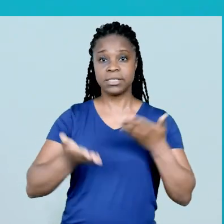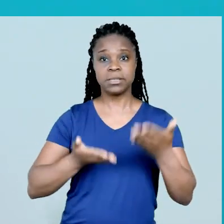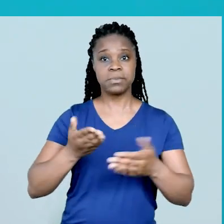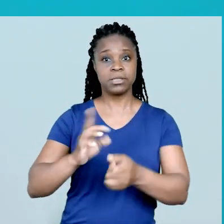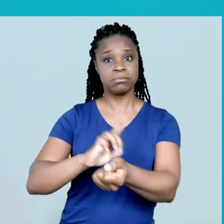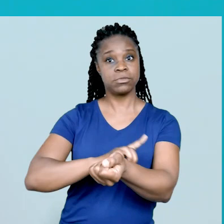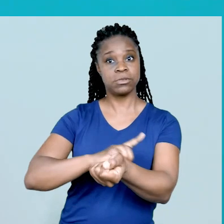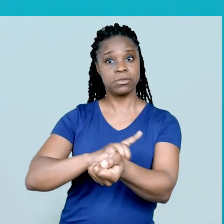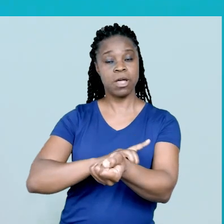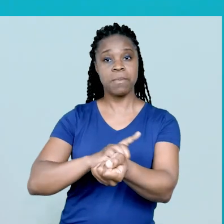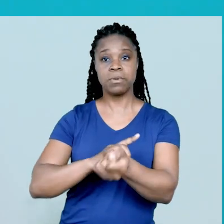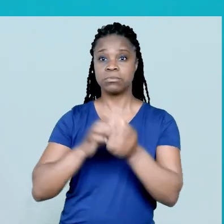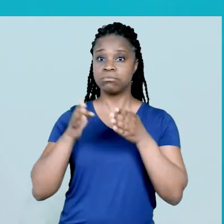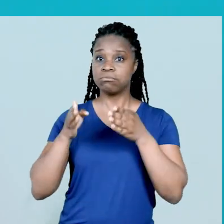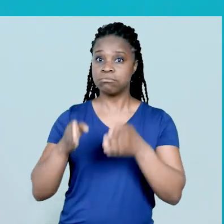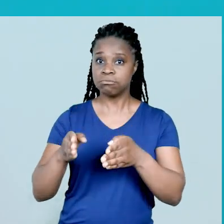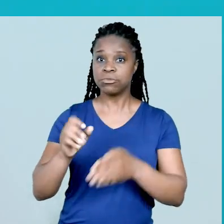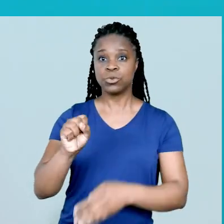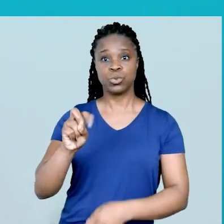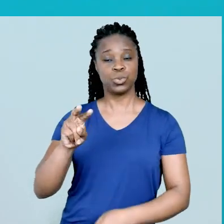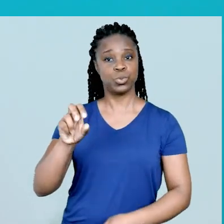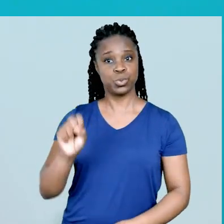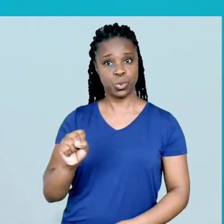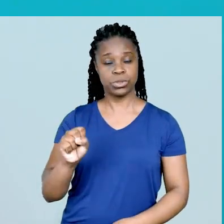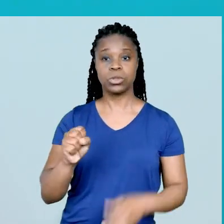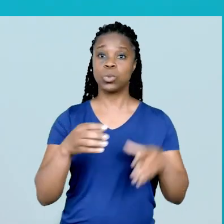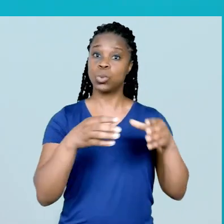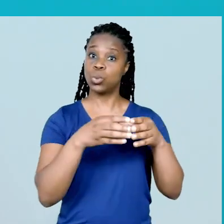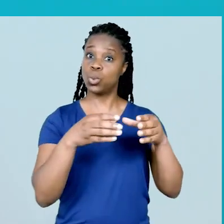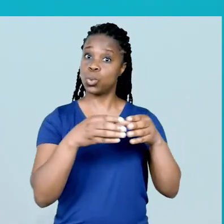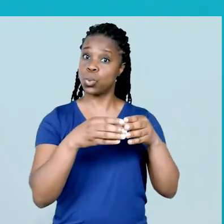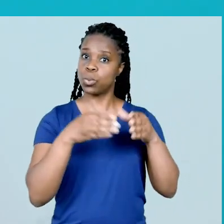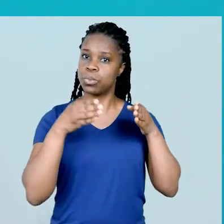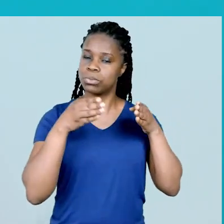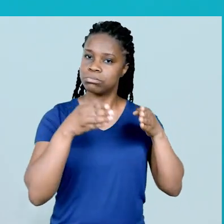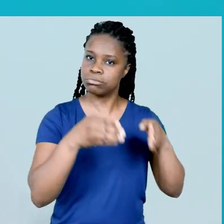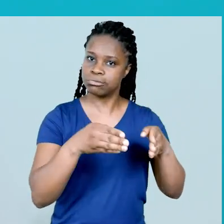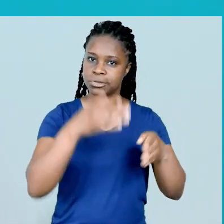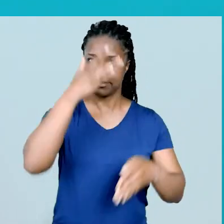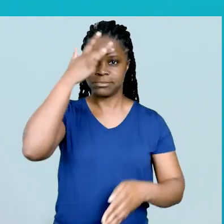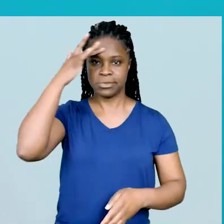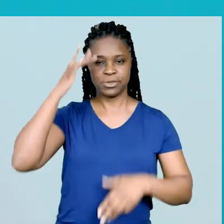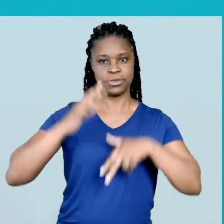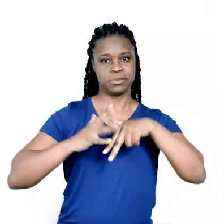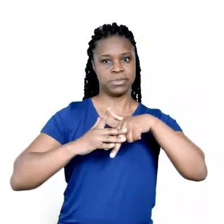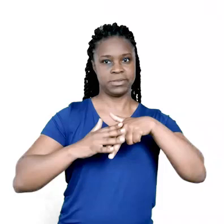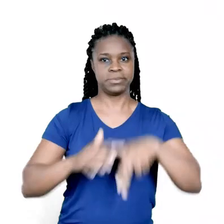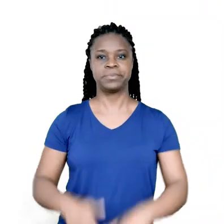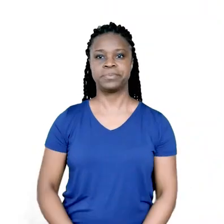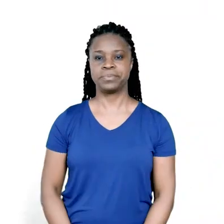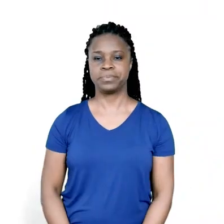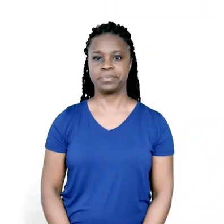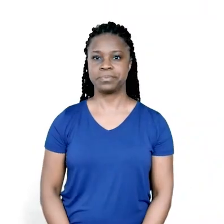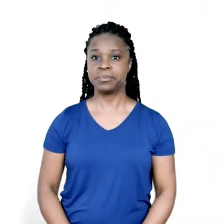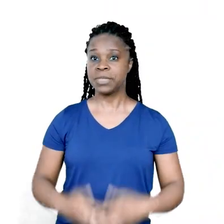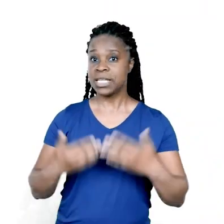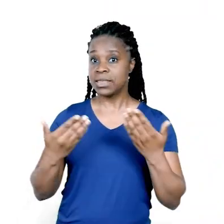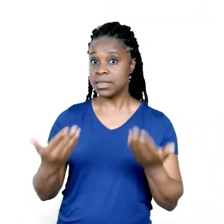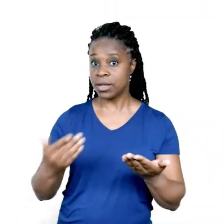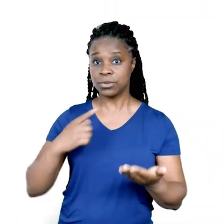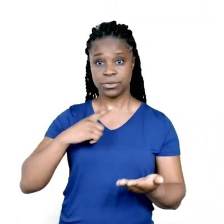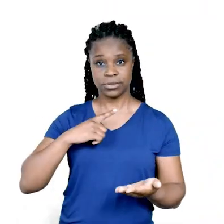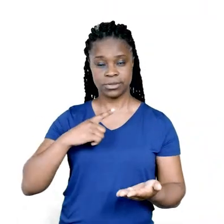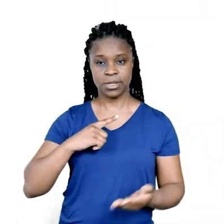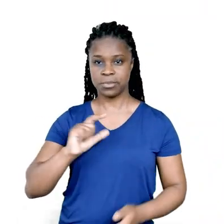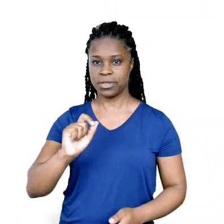do diabetes mellitus no Sistema Único de Saúde, para alguns grupos específicos de pacientes. Então, nós